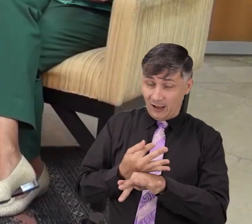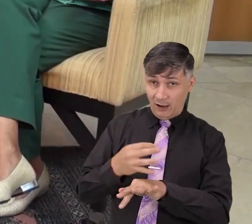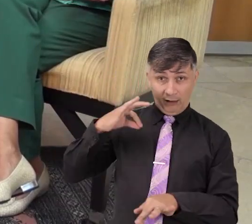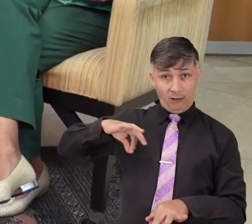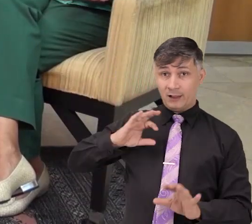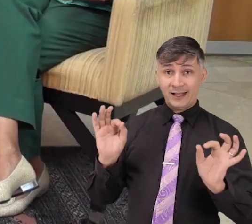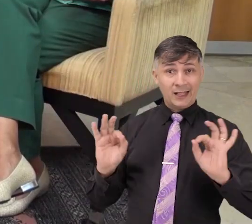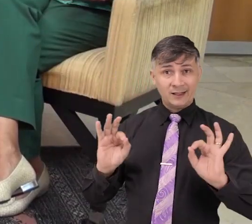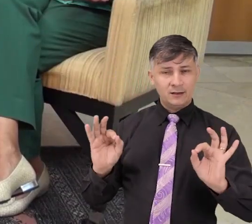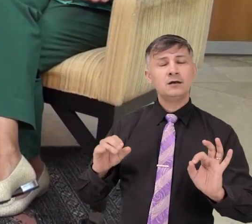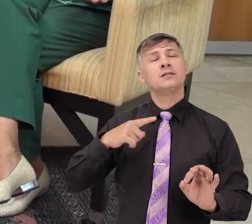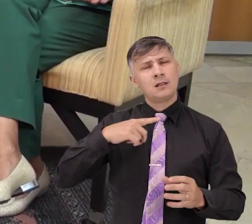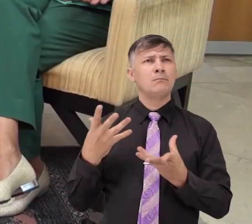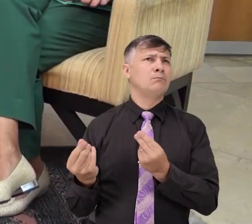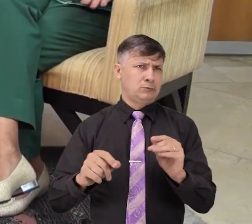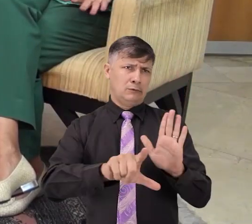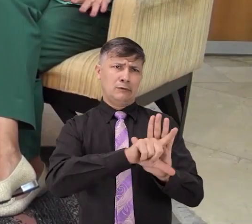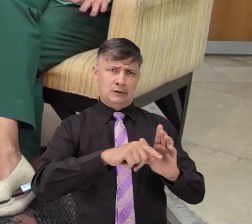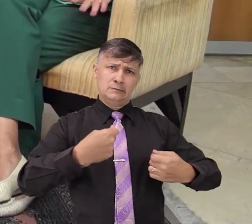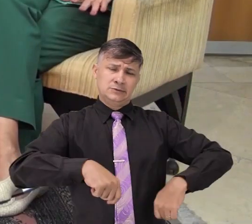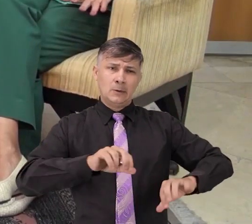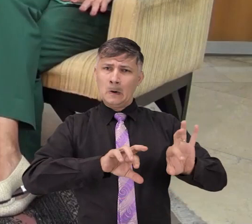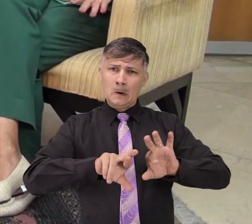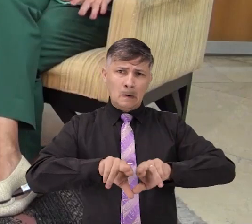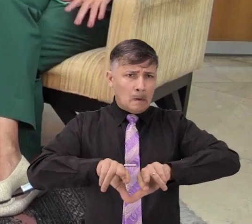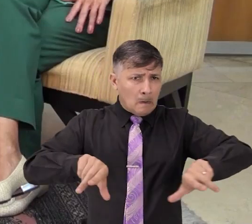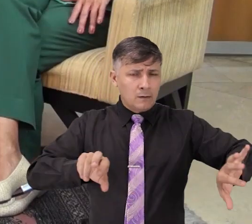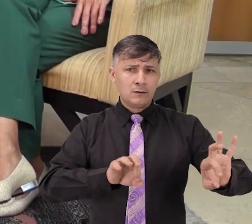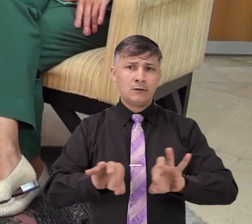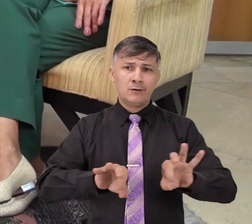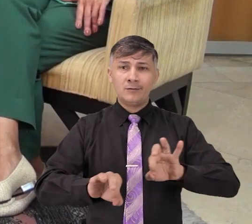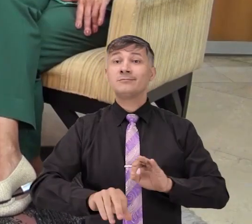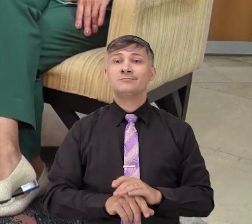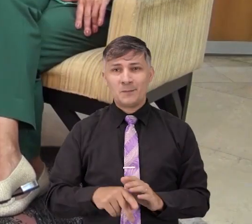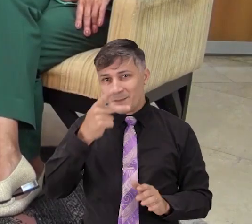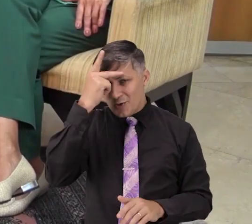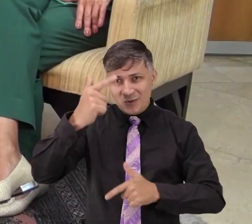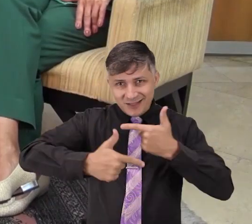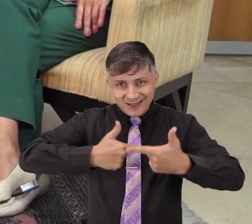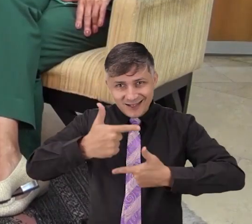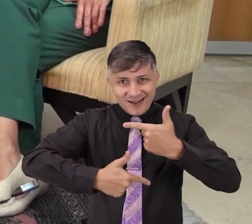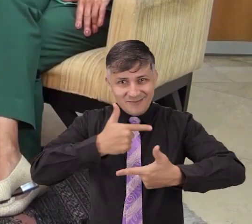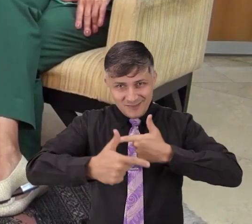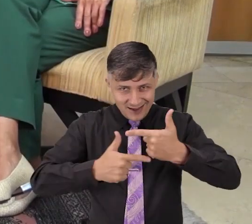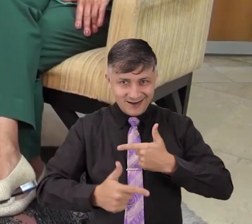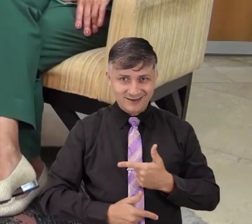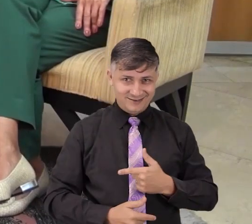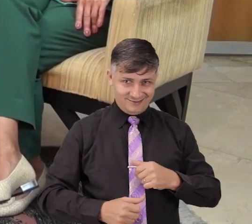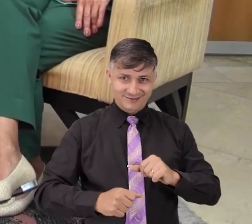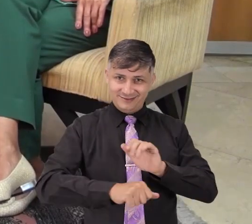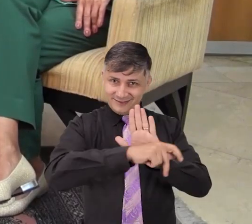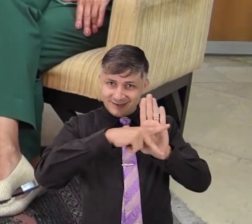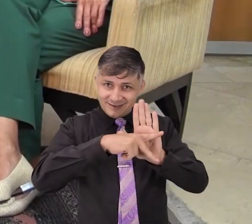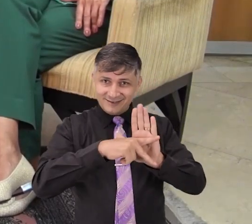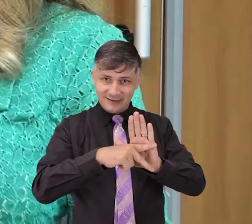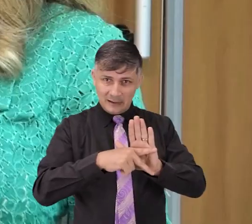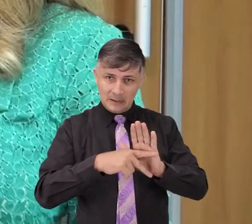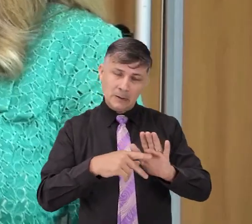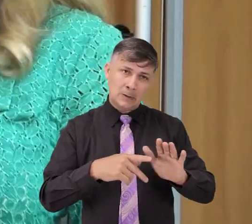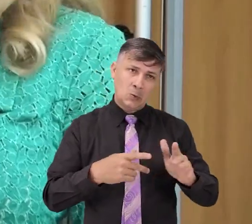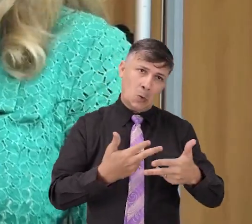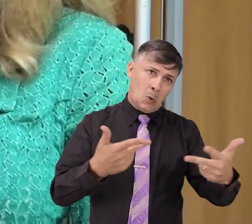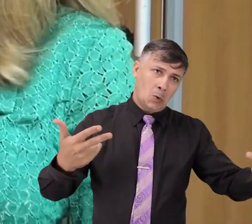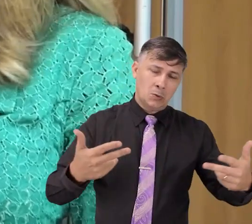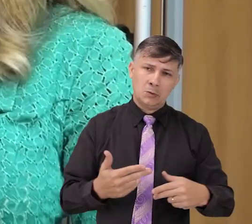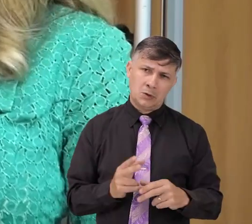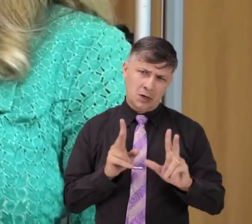própria, em plataforma, entendeu? Mas eu vejo da seguinte maneira, toda a situação específica, né,